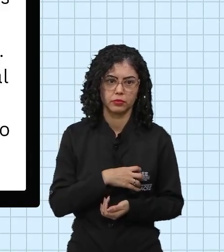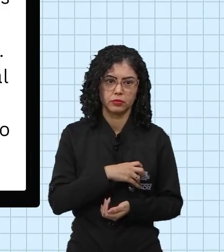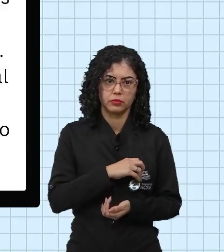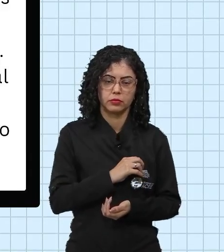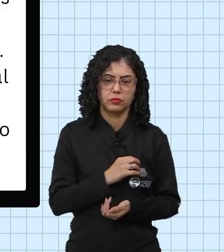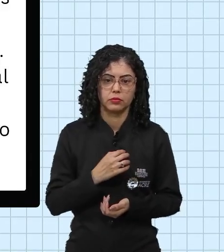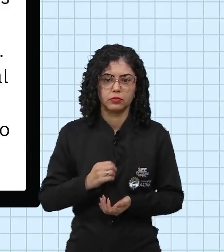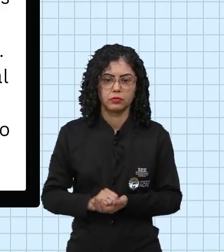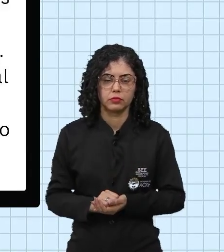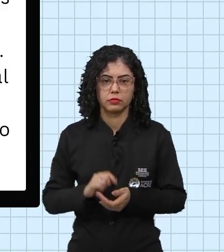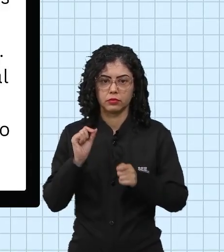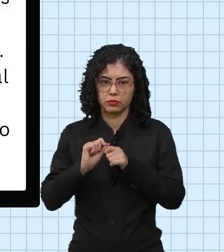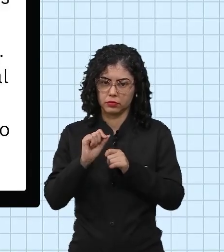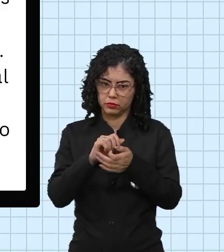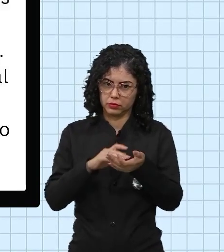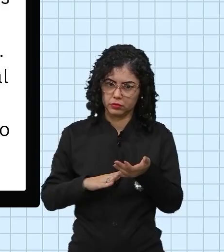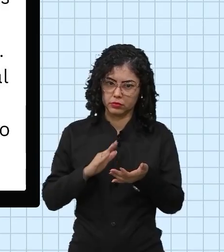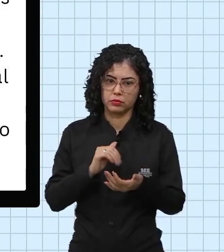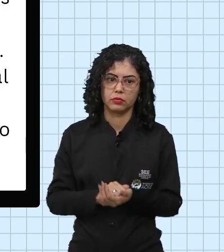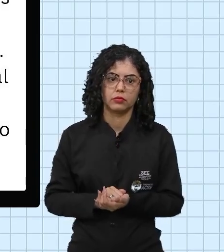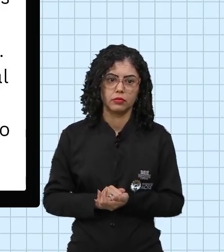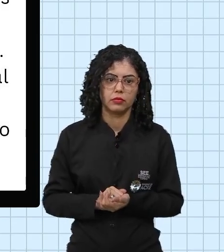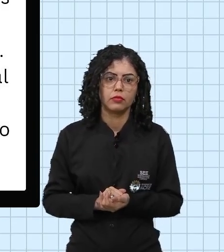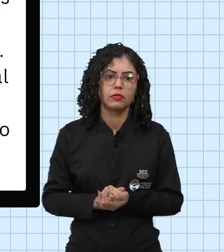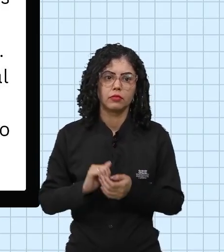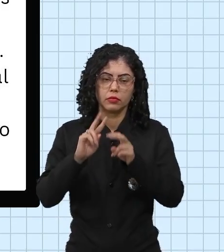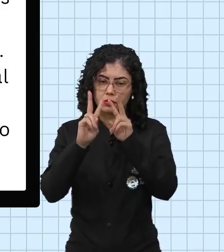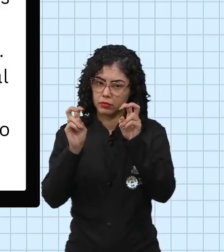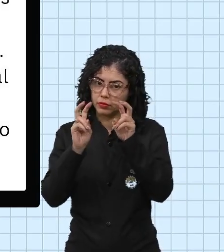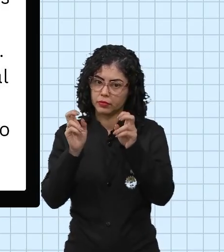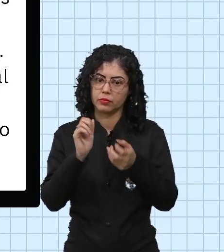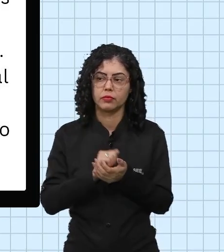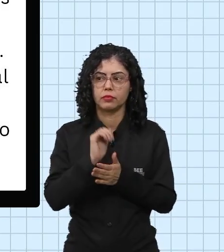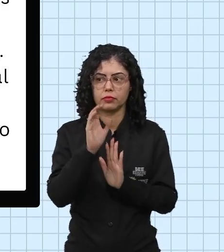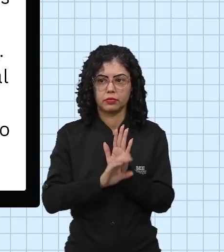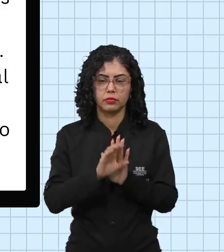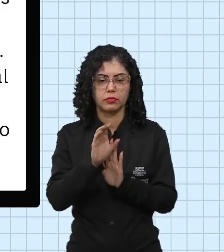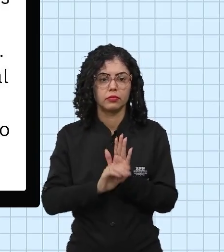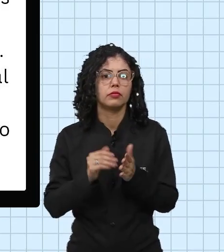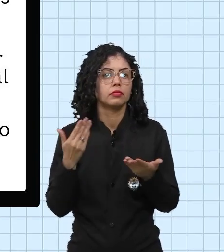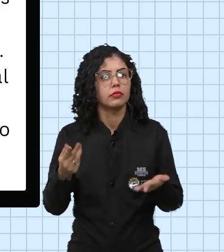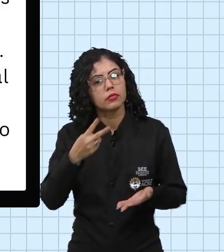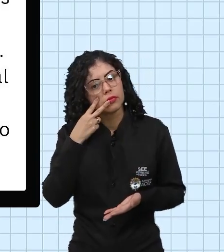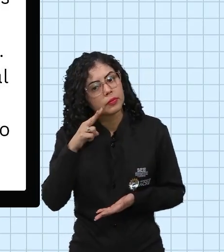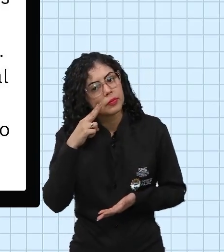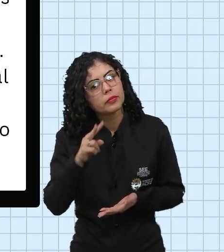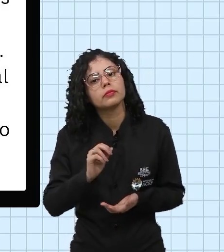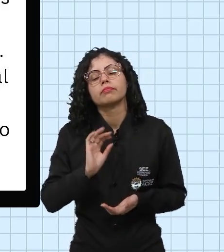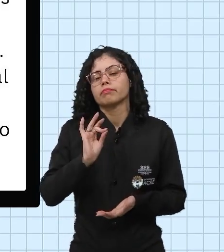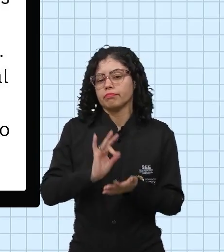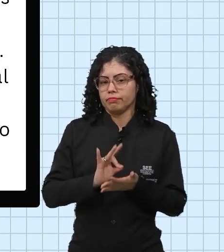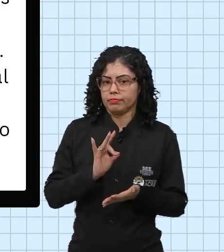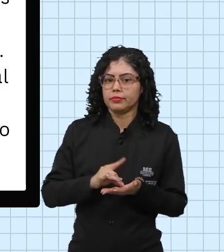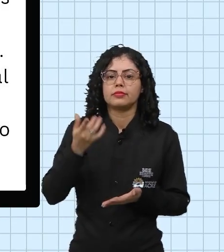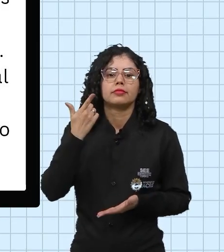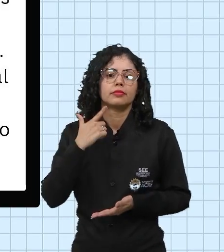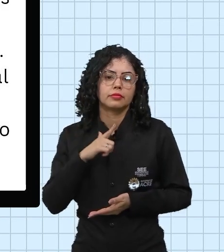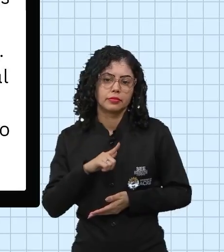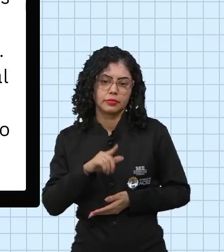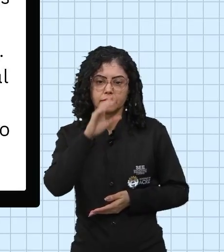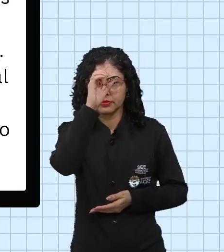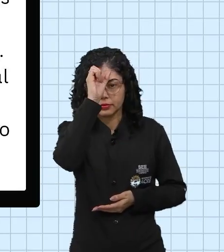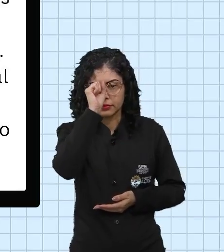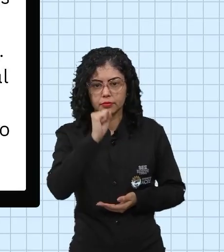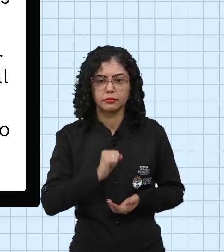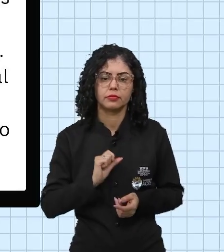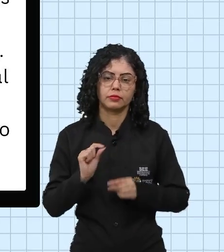Agora nós vamos realizar a nossa atividade a respeito do conteúdo e ver se você realmente conseguiu aprender